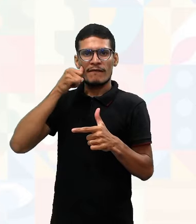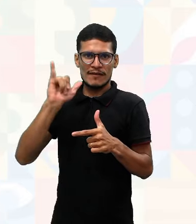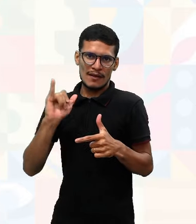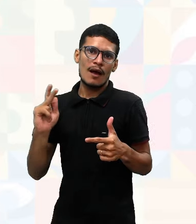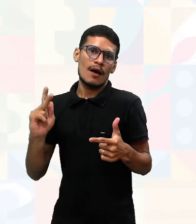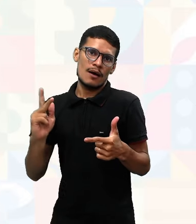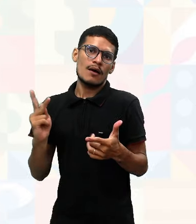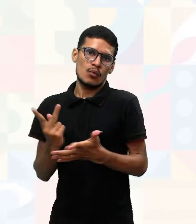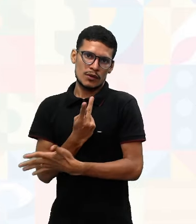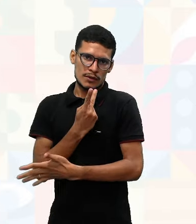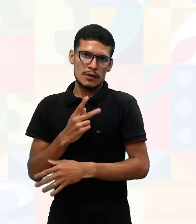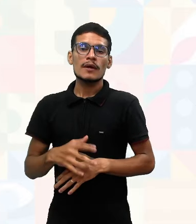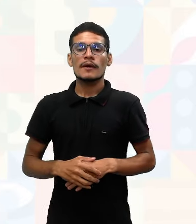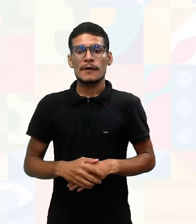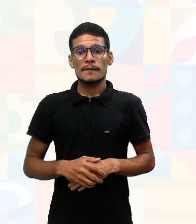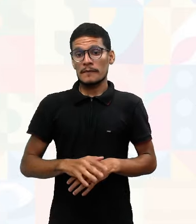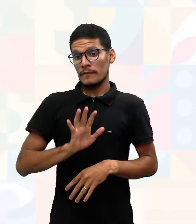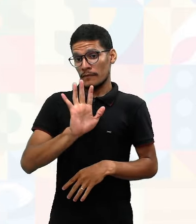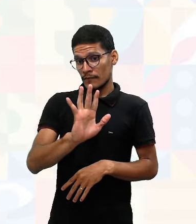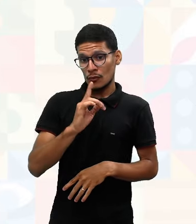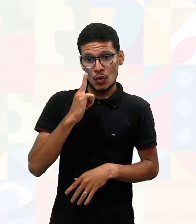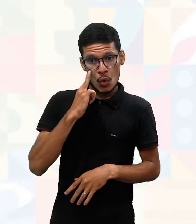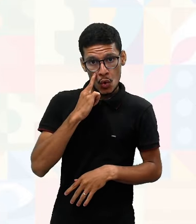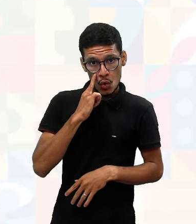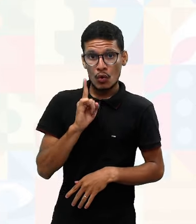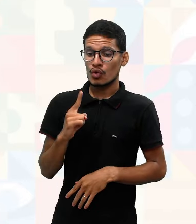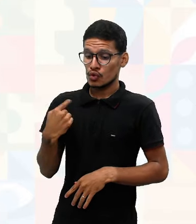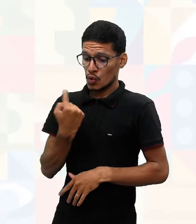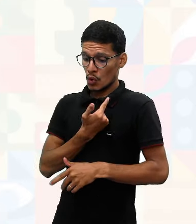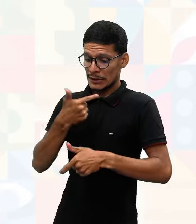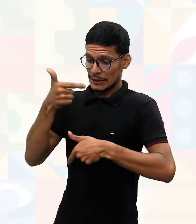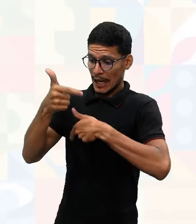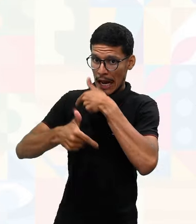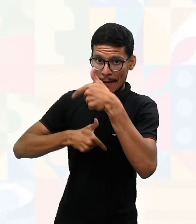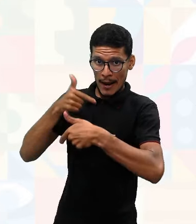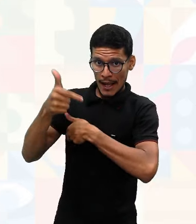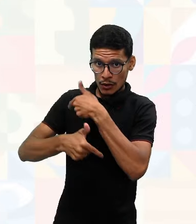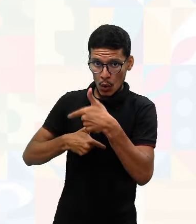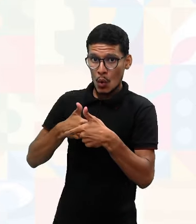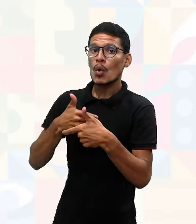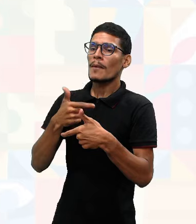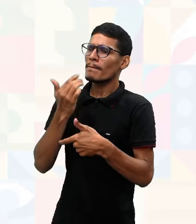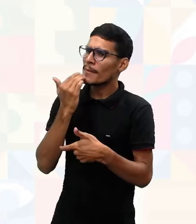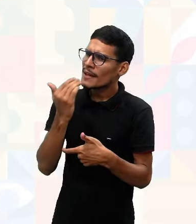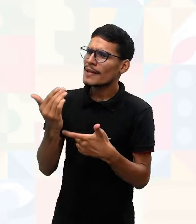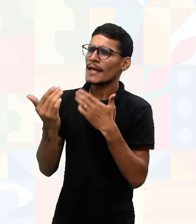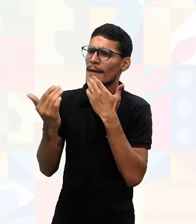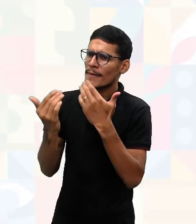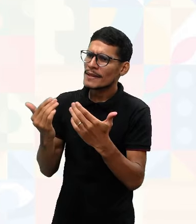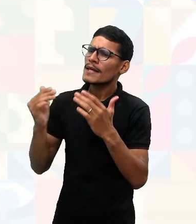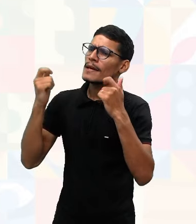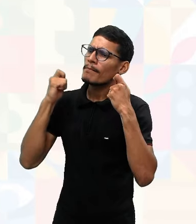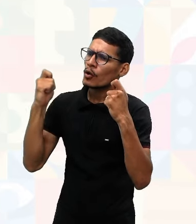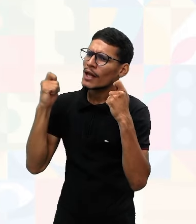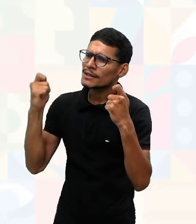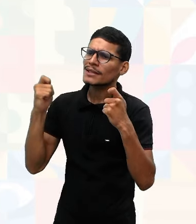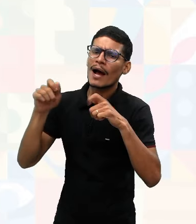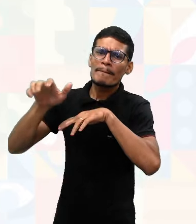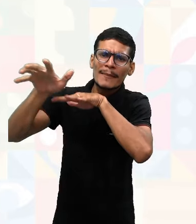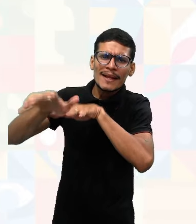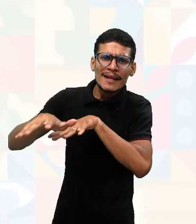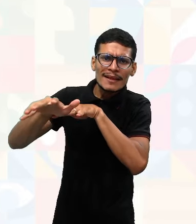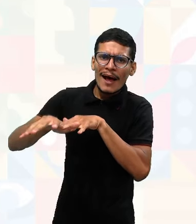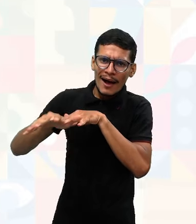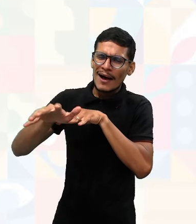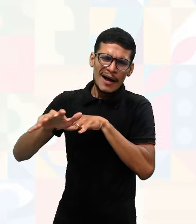aconteçam. Não adianta nada a gente, como trabalhador, pedir, clamar, protestar e militar,